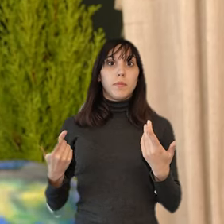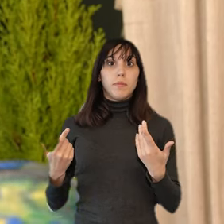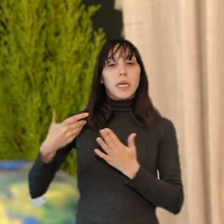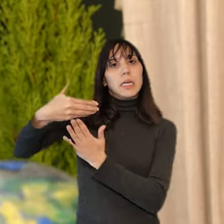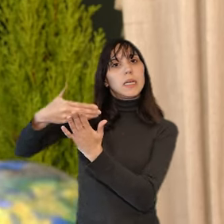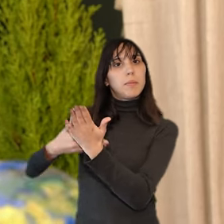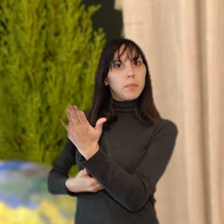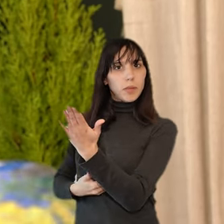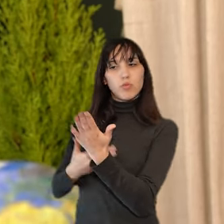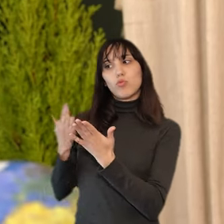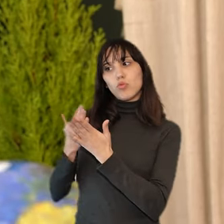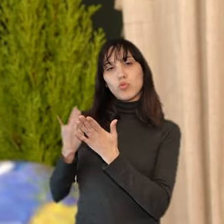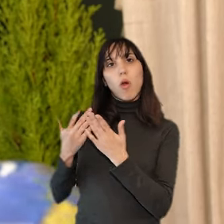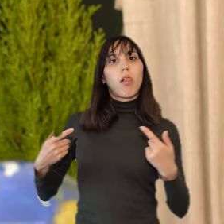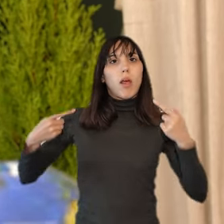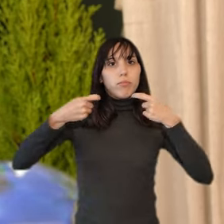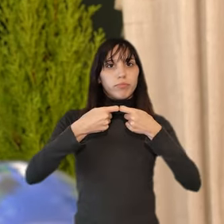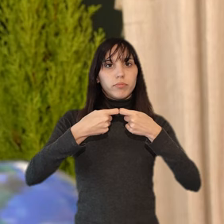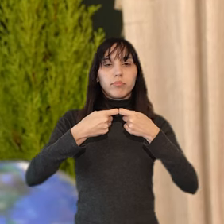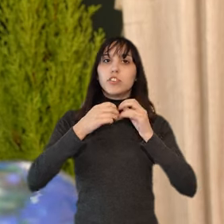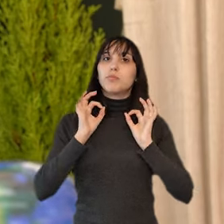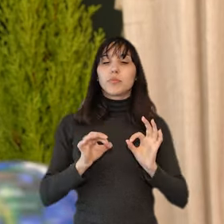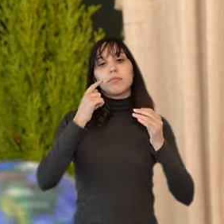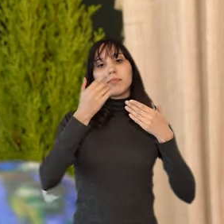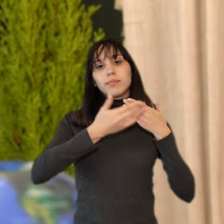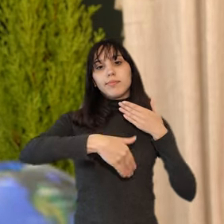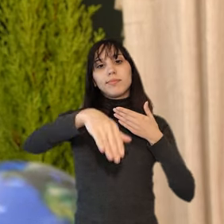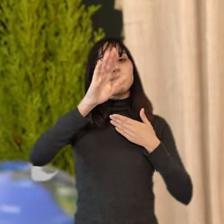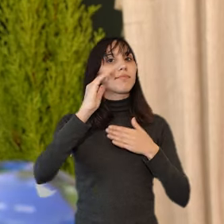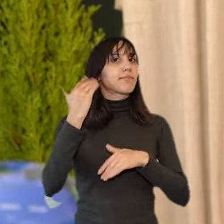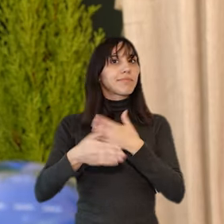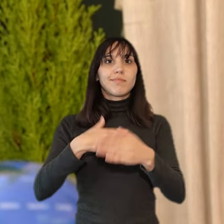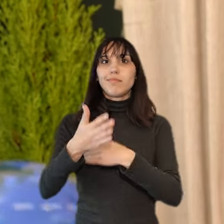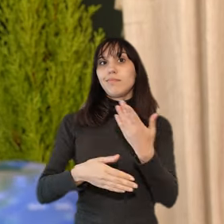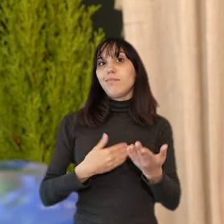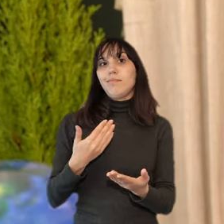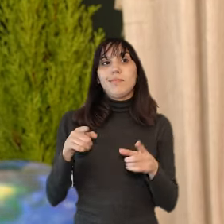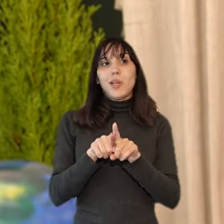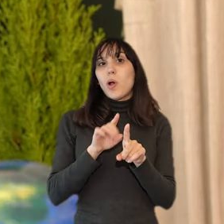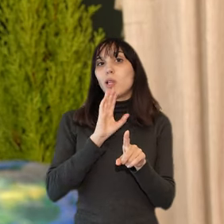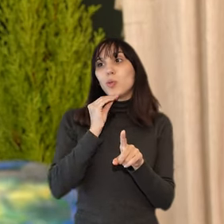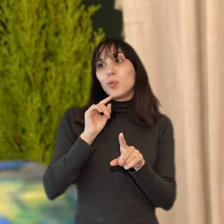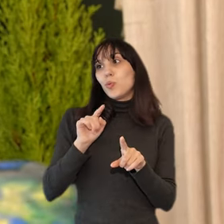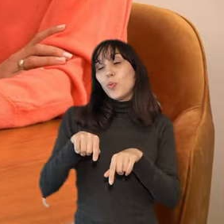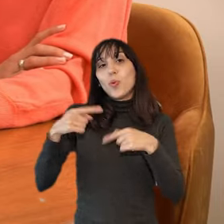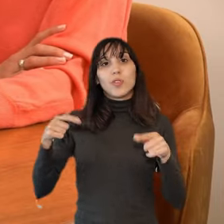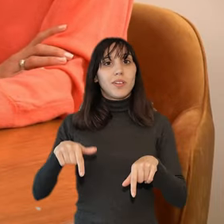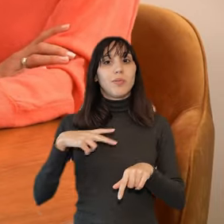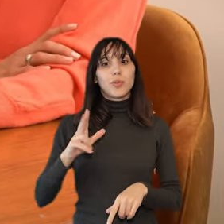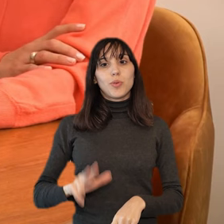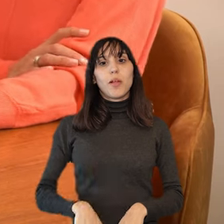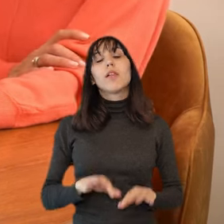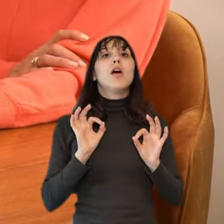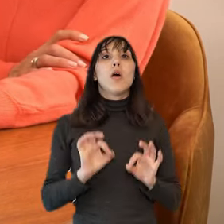requerimento numa escola e a partir daí acho que tudo prossegue como qualquer outro aluno cá em Portugal vais